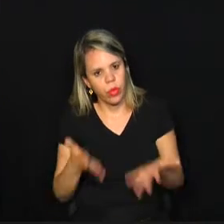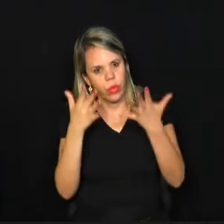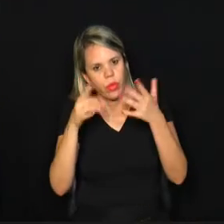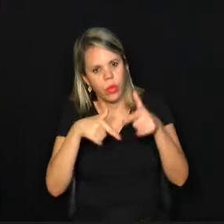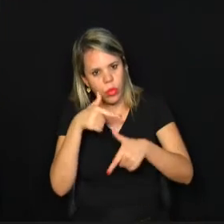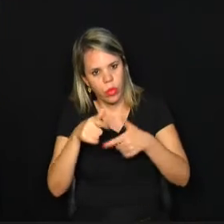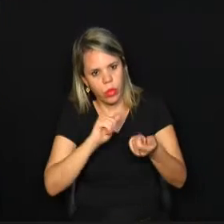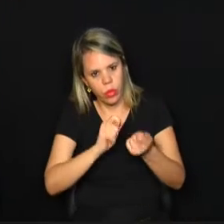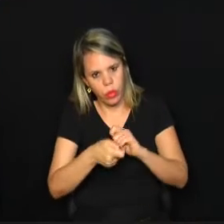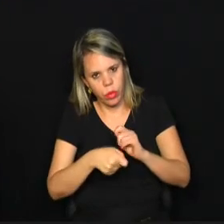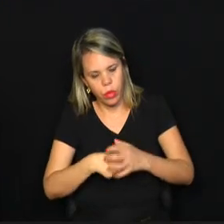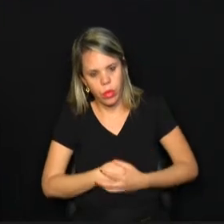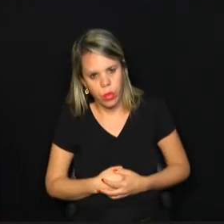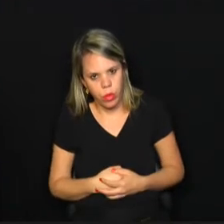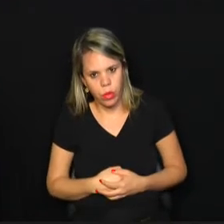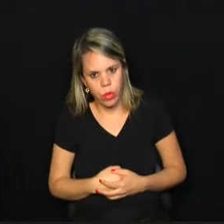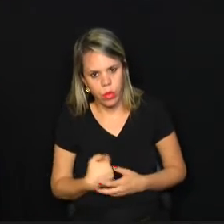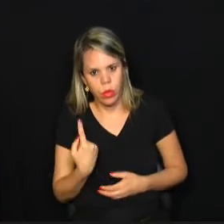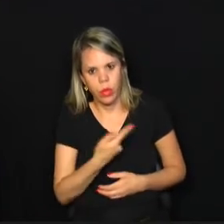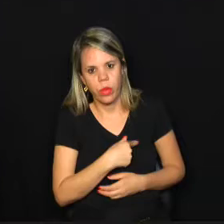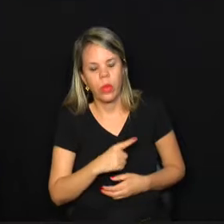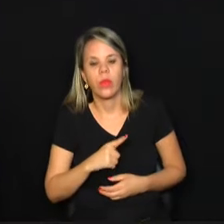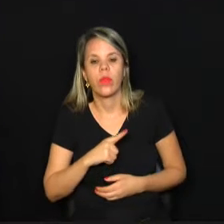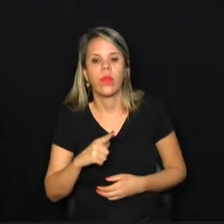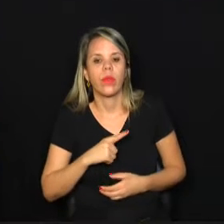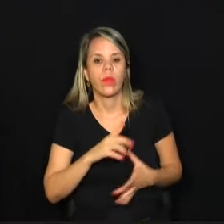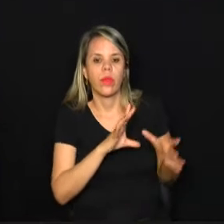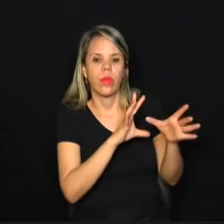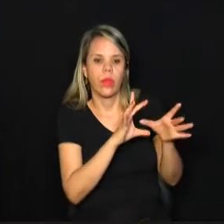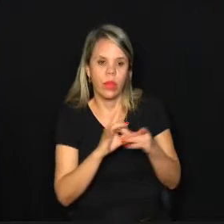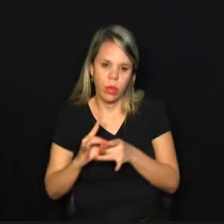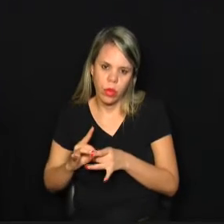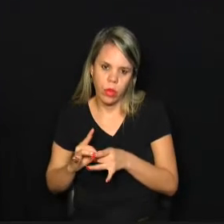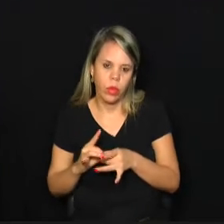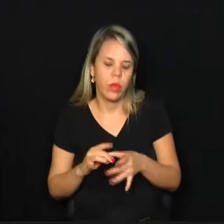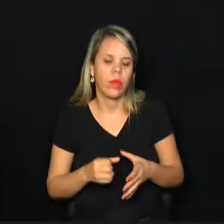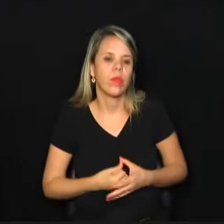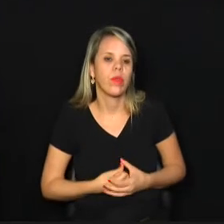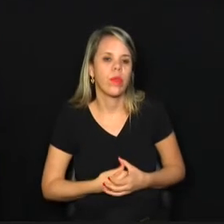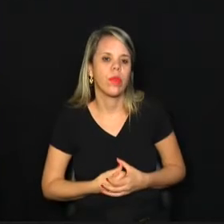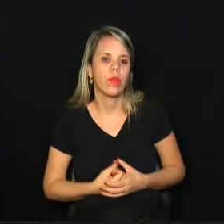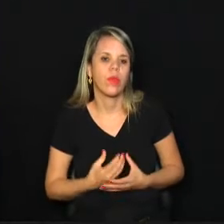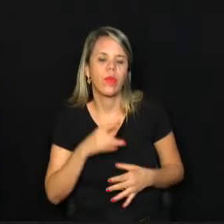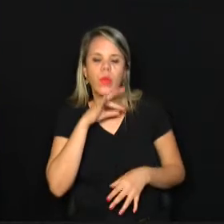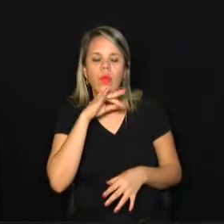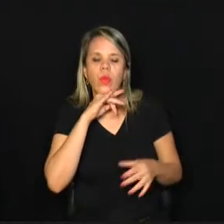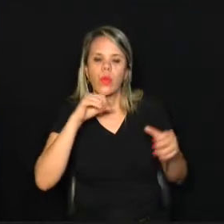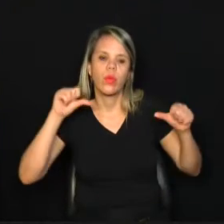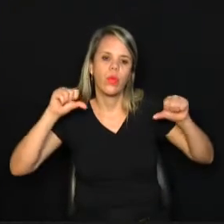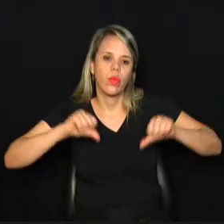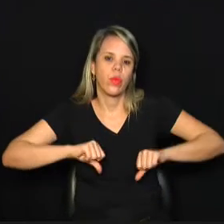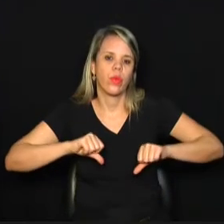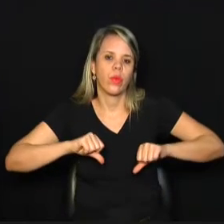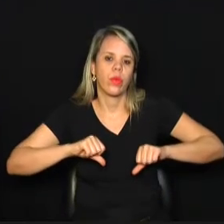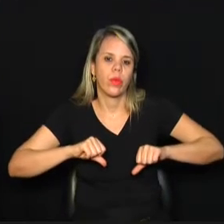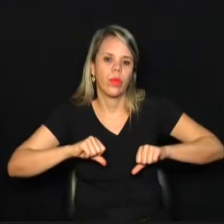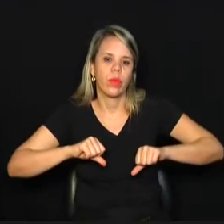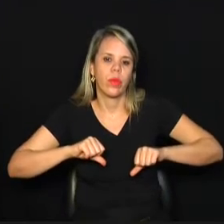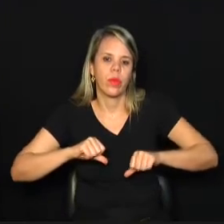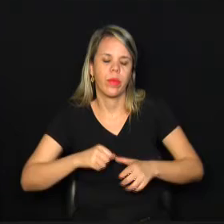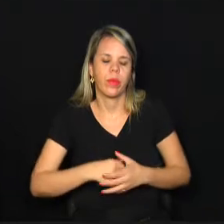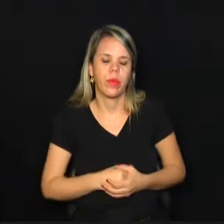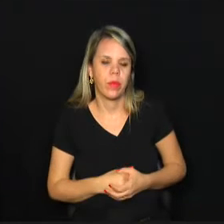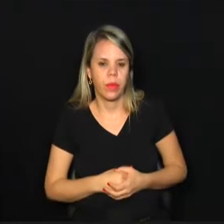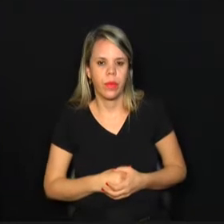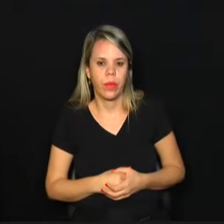funcione. E nós tivemos um contexto muito ruim, né, no cuidado